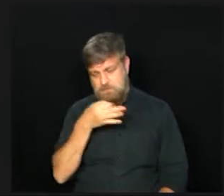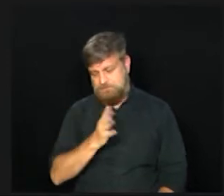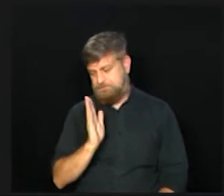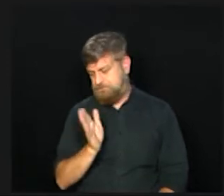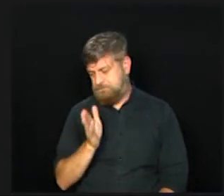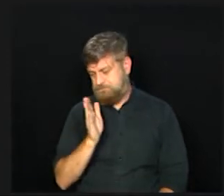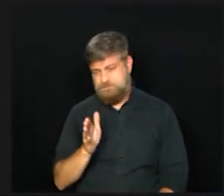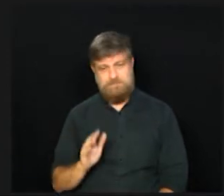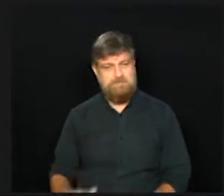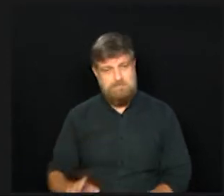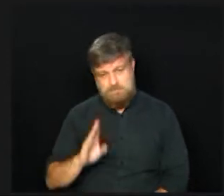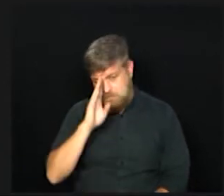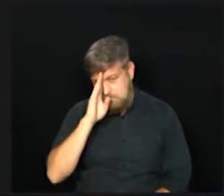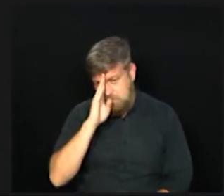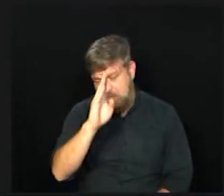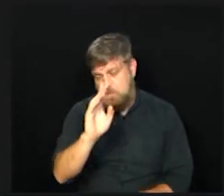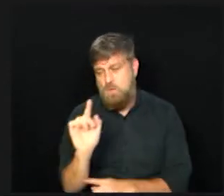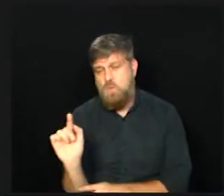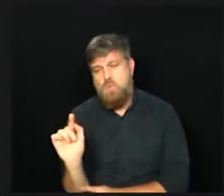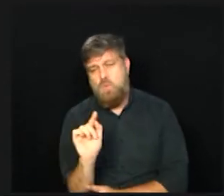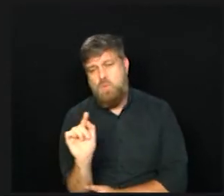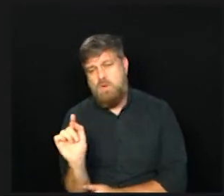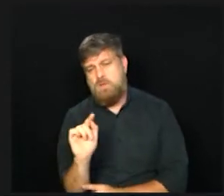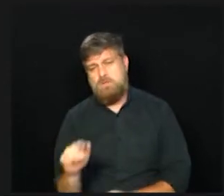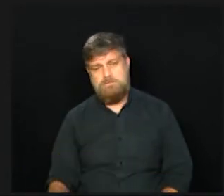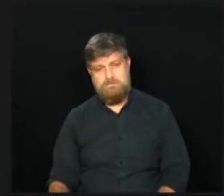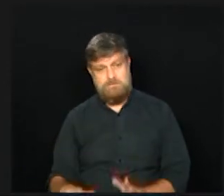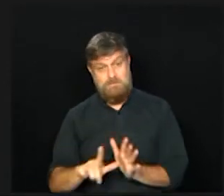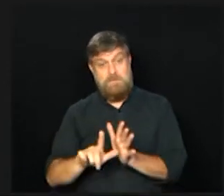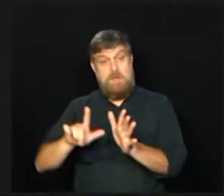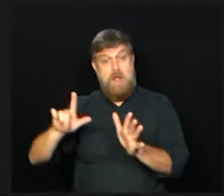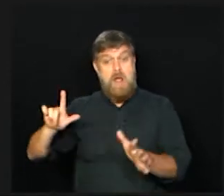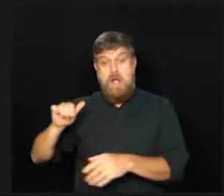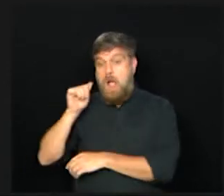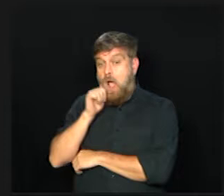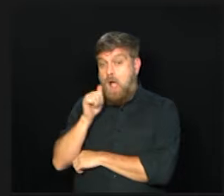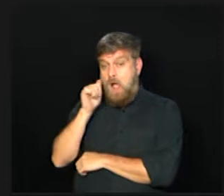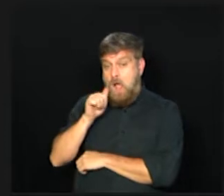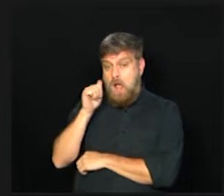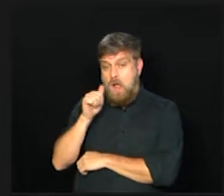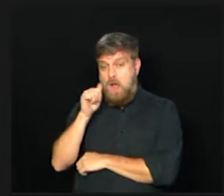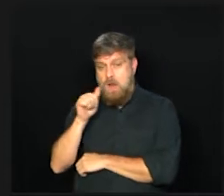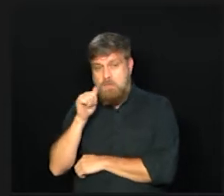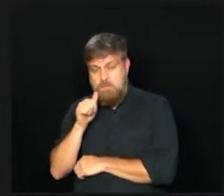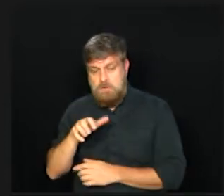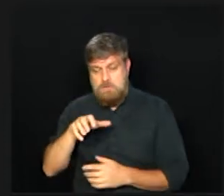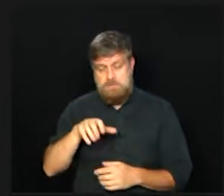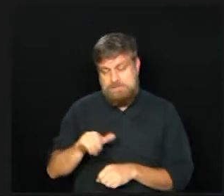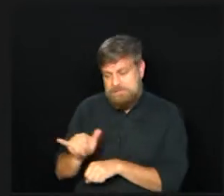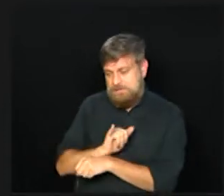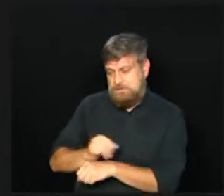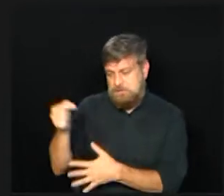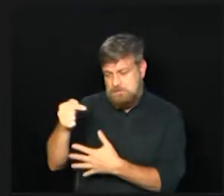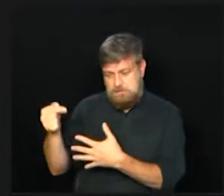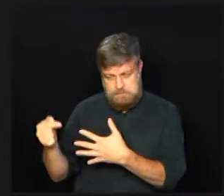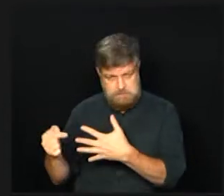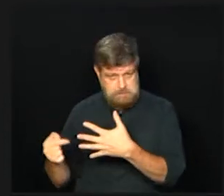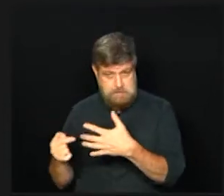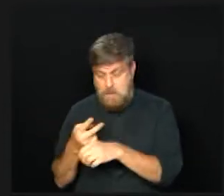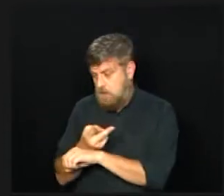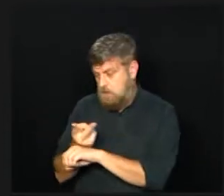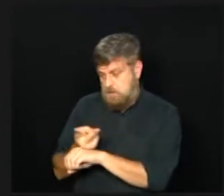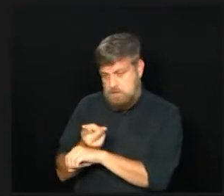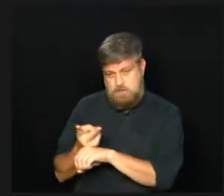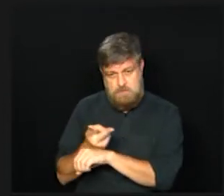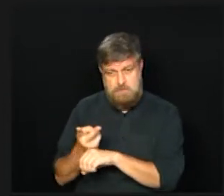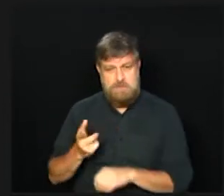e principalmente porque antes essa mulher podia procurar vários meios, como a Mariana citou, Eu